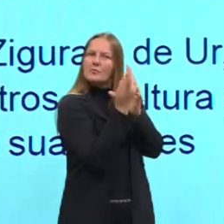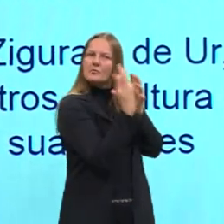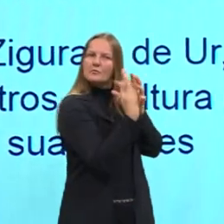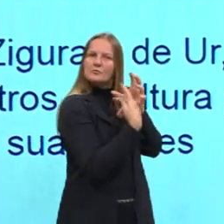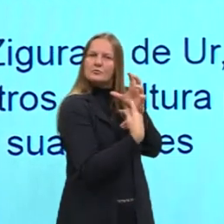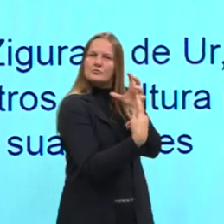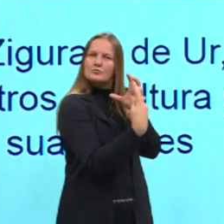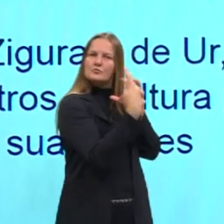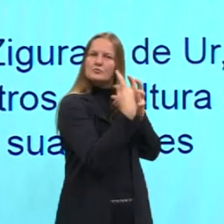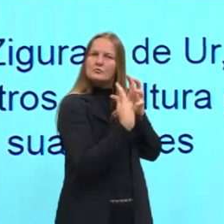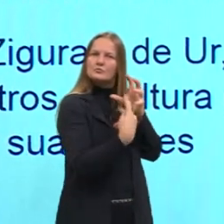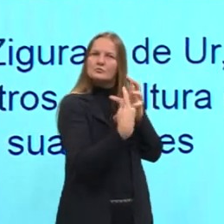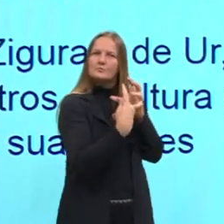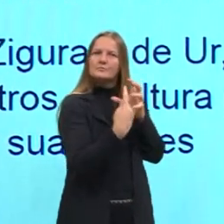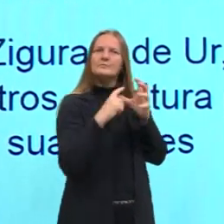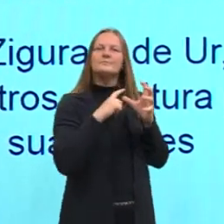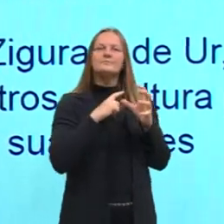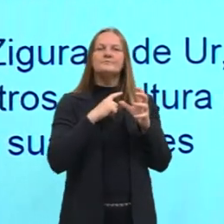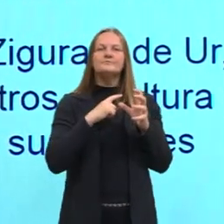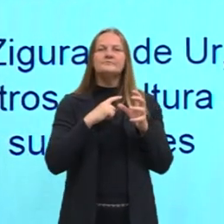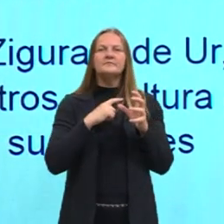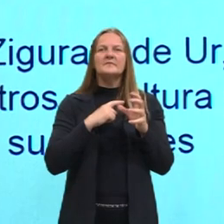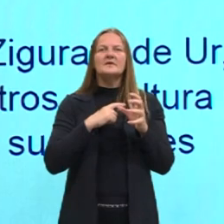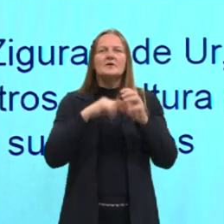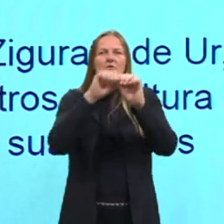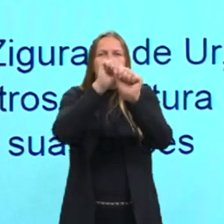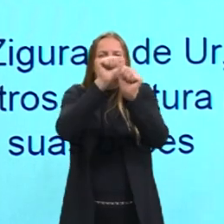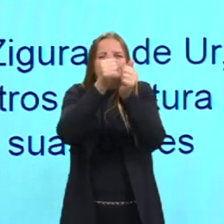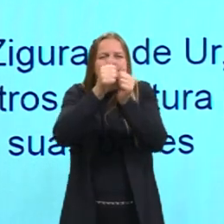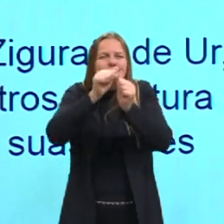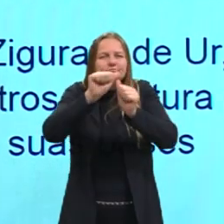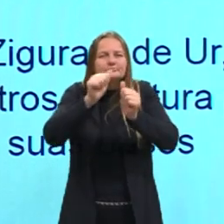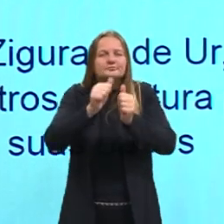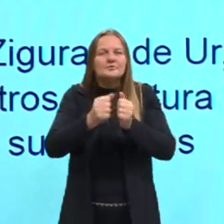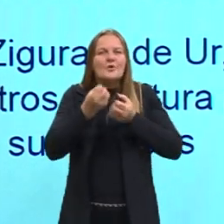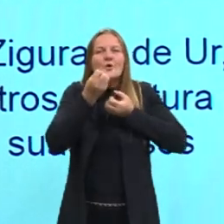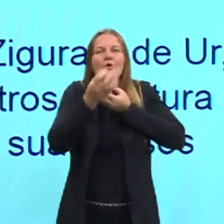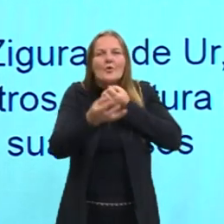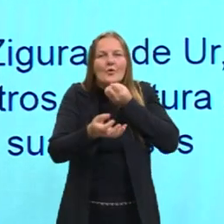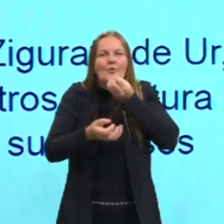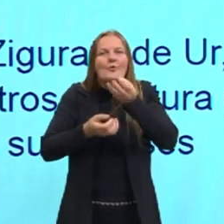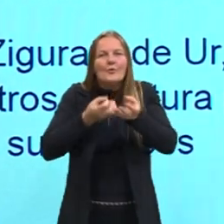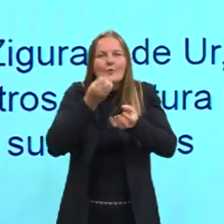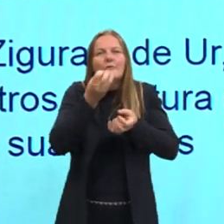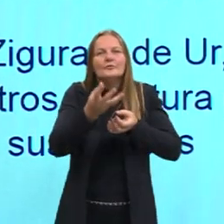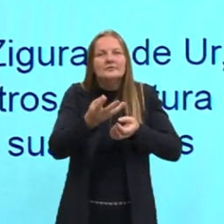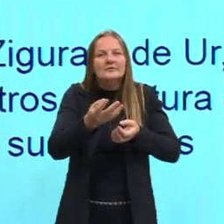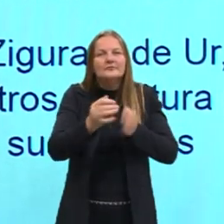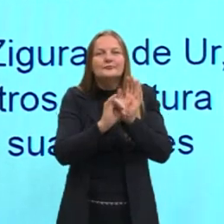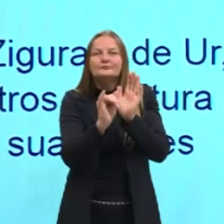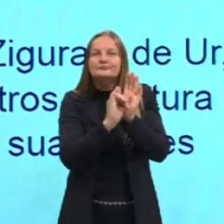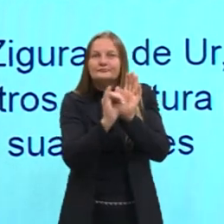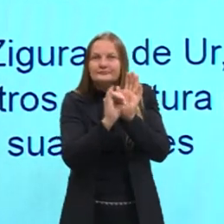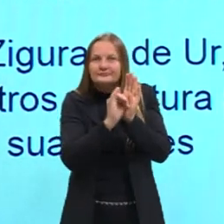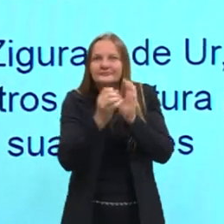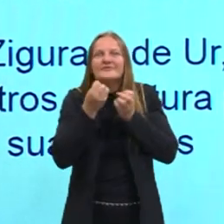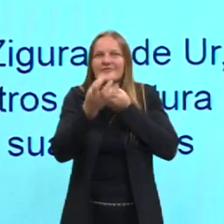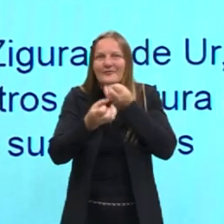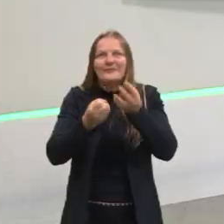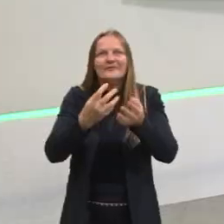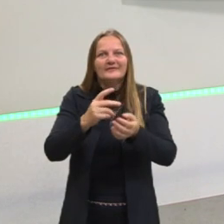desenhado nela a essas imagens narrando um determinado acontecimento aqui em